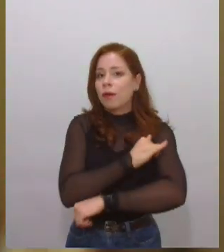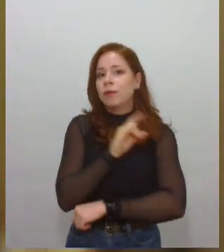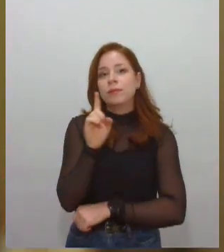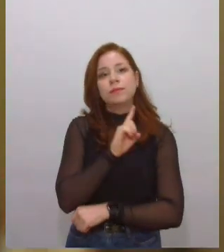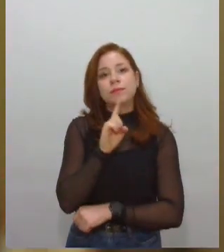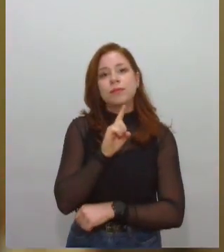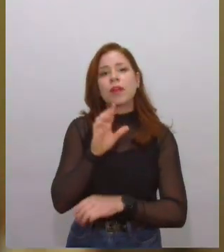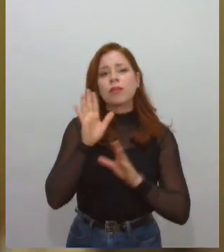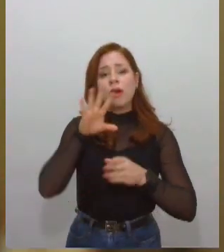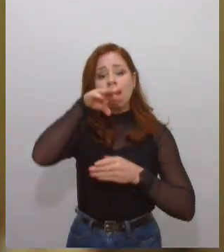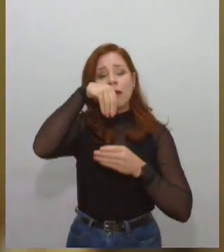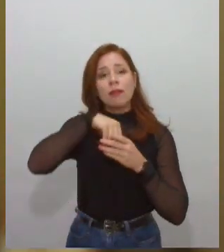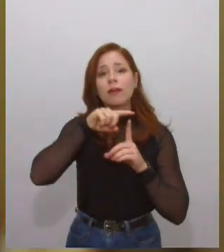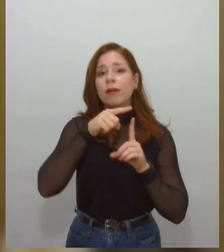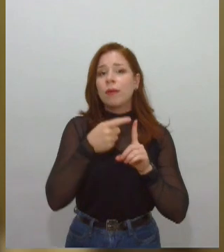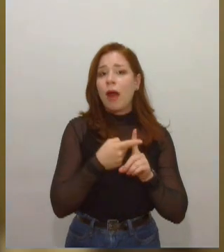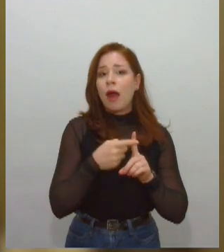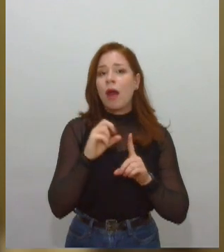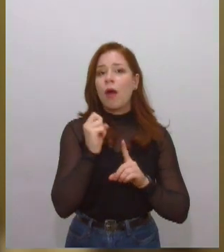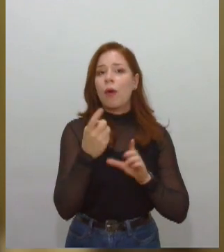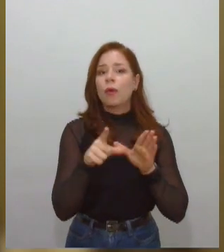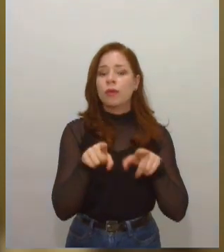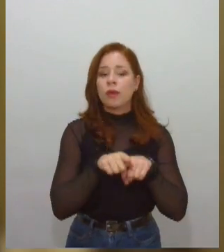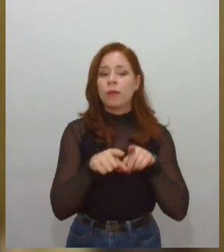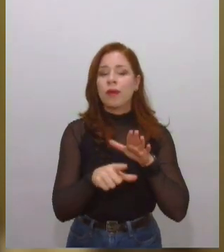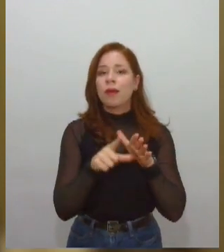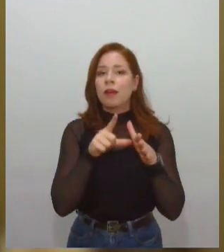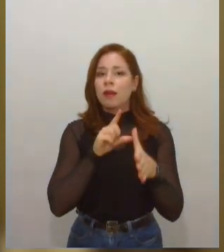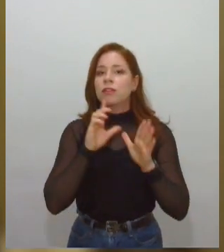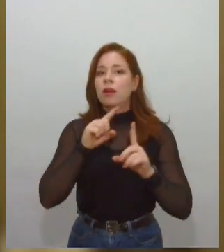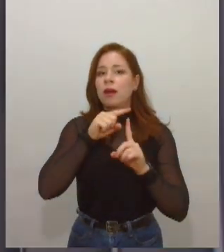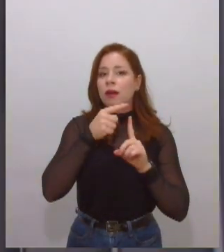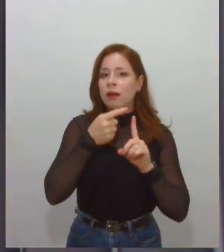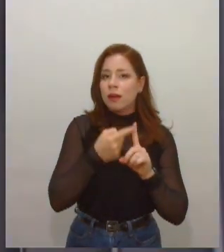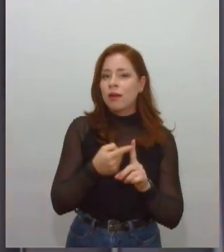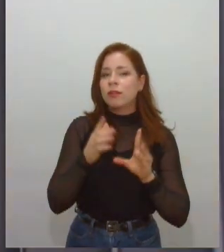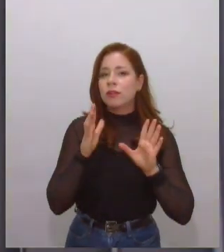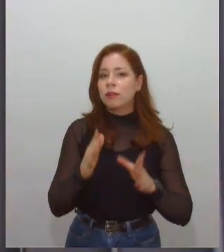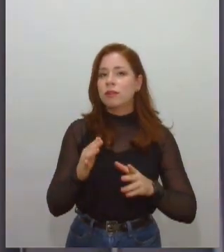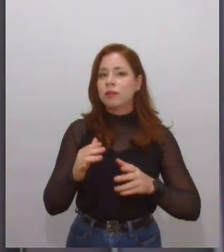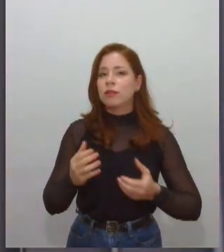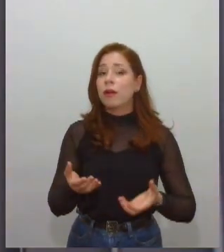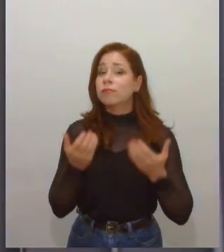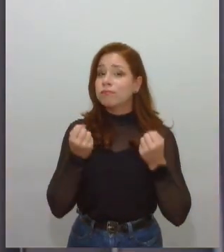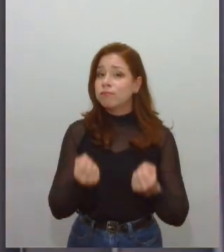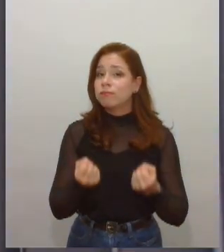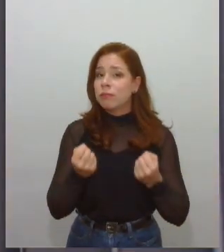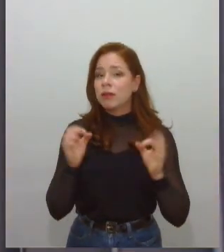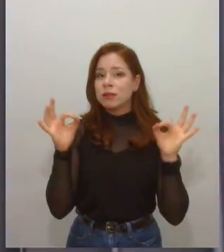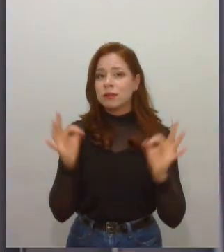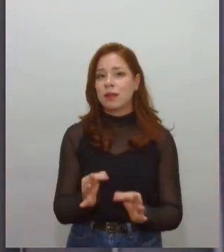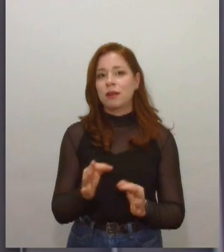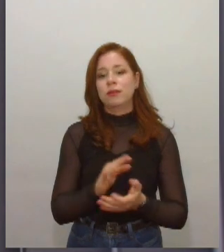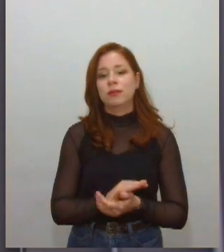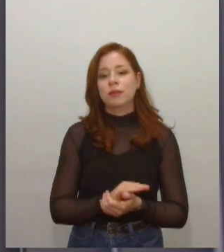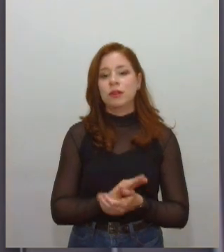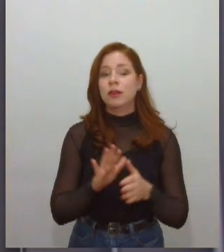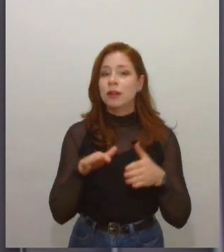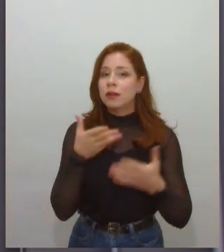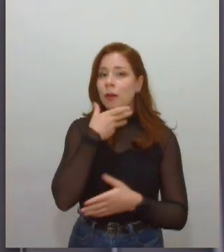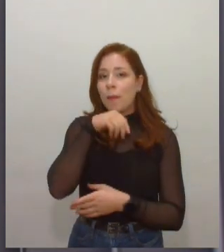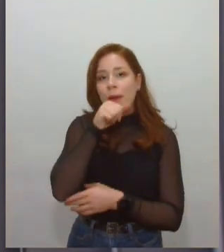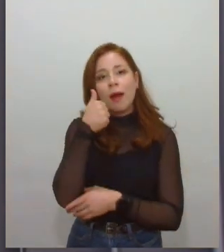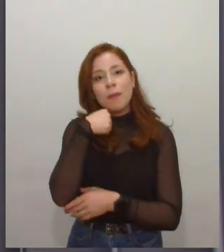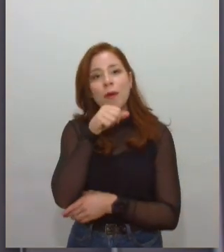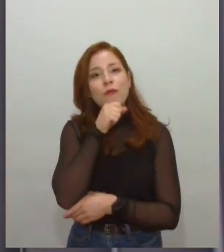antes da concepção, engravidando com o peso adequado. Vamos tomar os devidos cuidados, hein? Papais, mamães, avós,